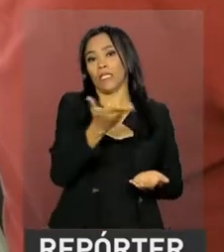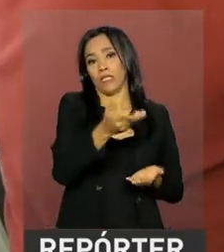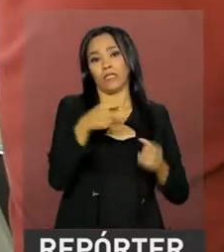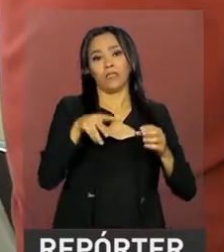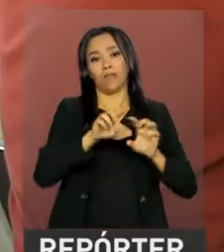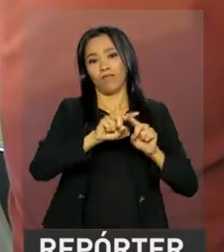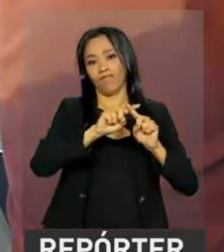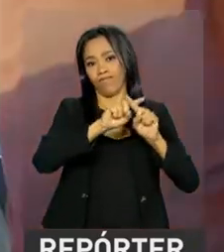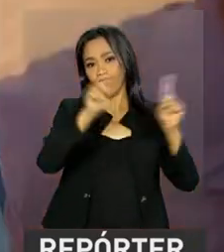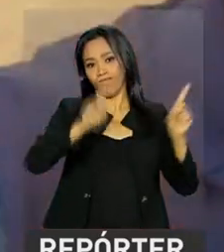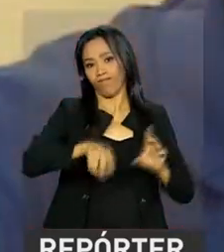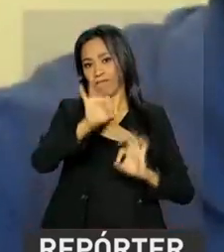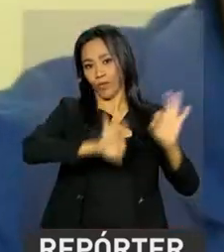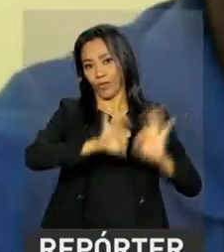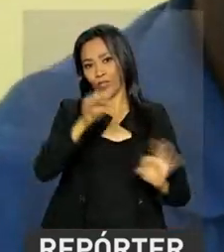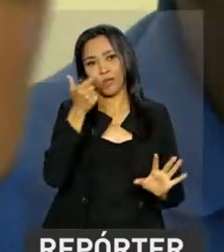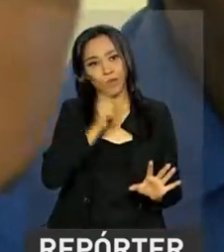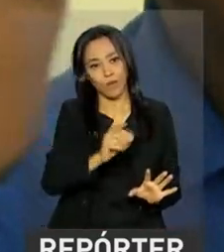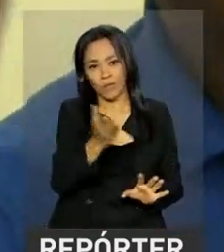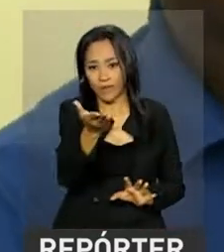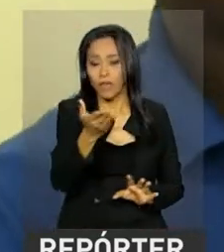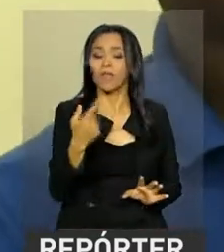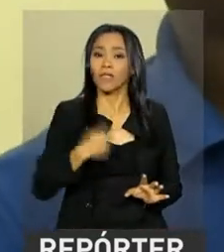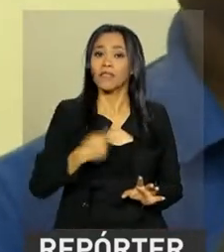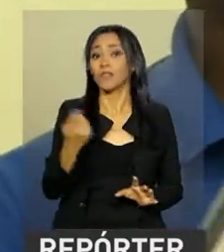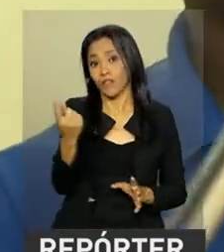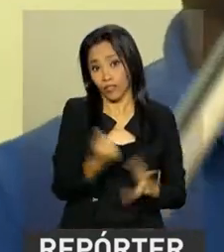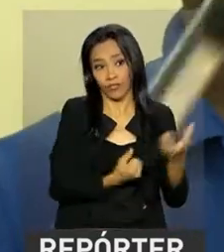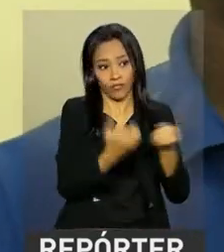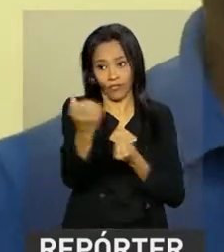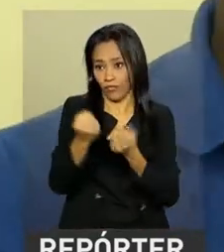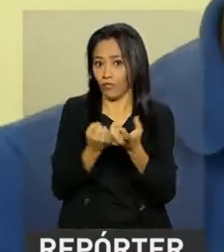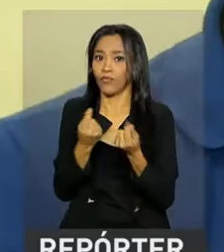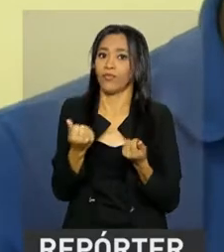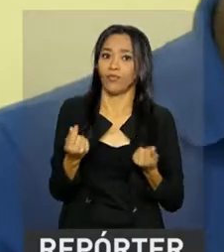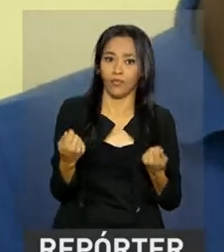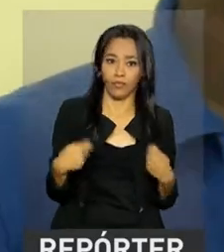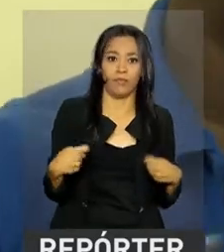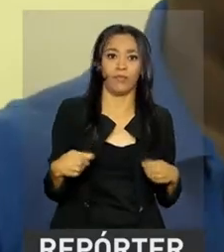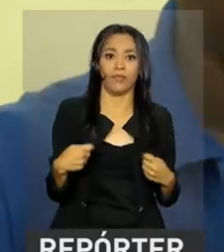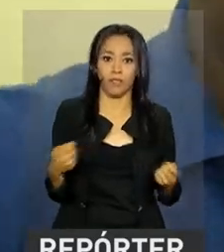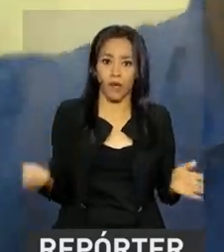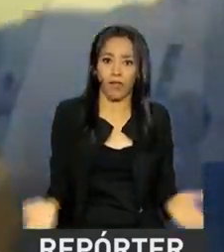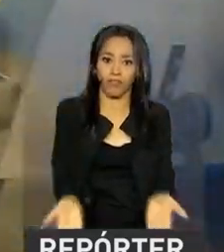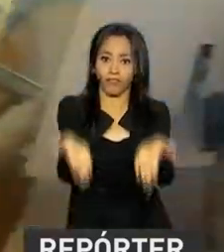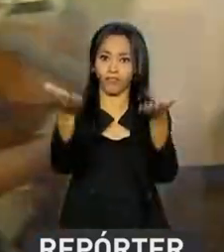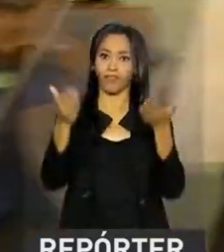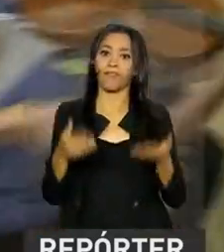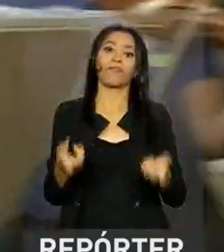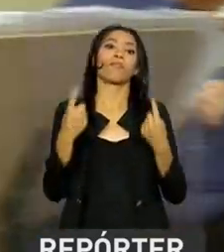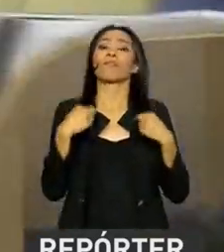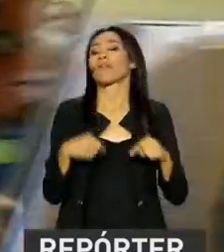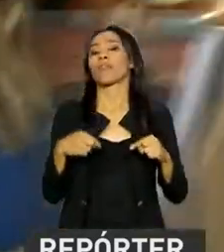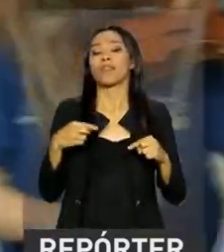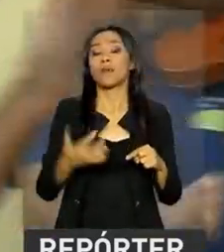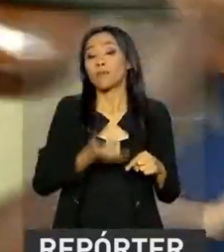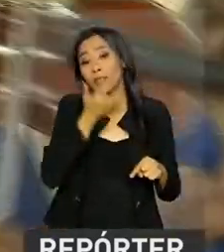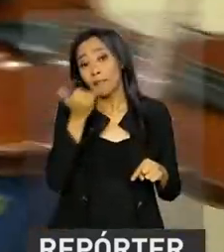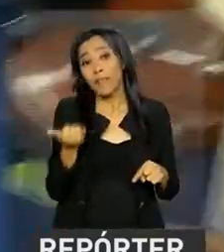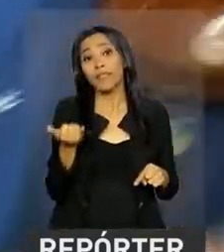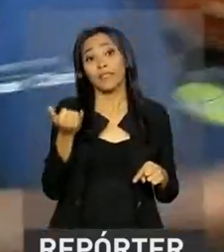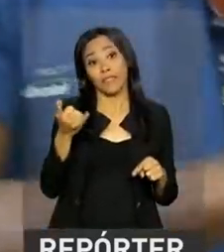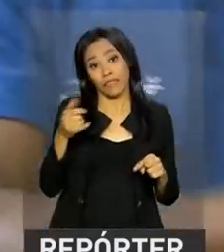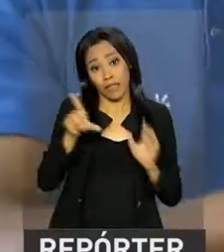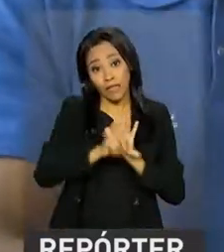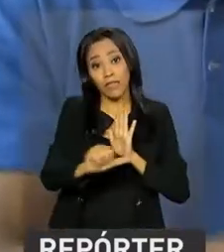nosso trabalho, porque a gente precisa captar recursos. Tudo isso tem um custo. E aí o terceiro setor depende muito dessas